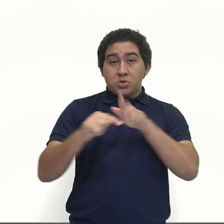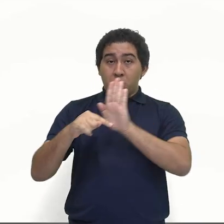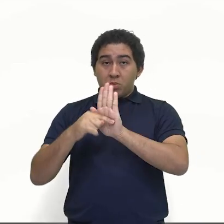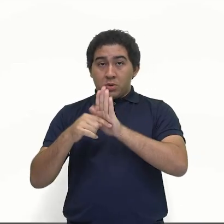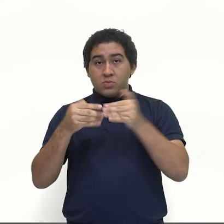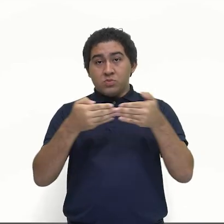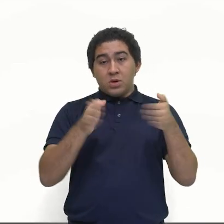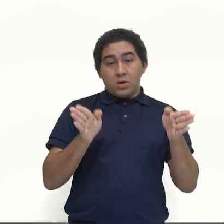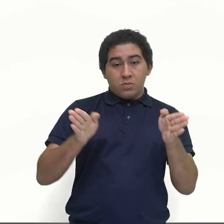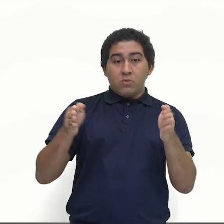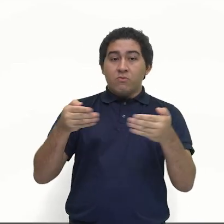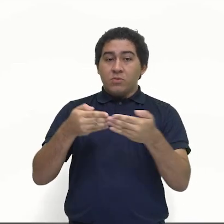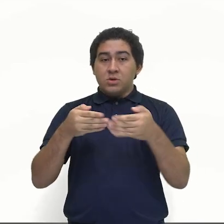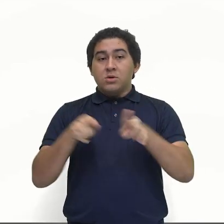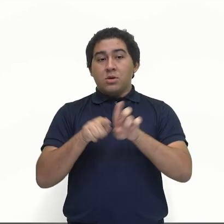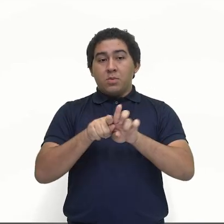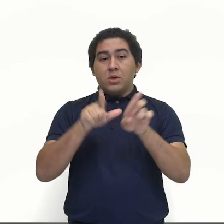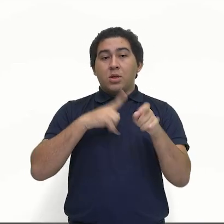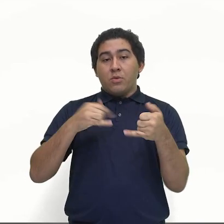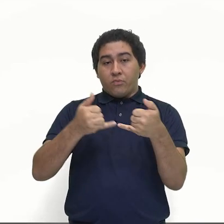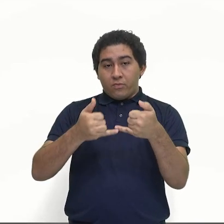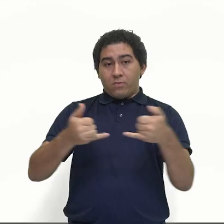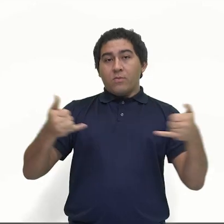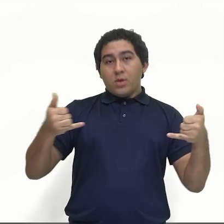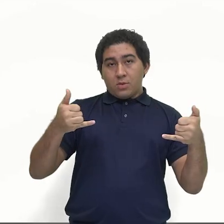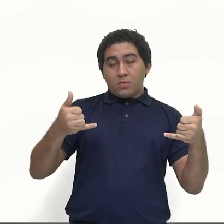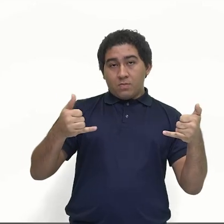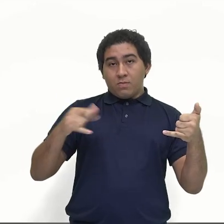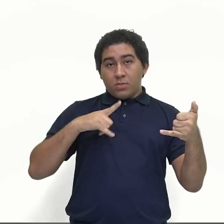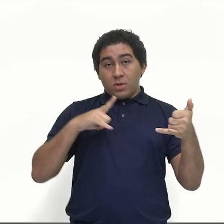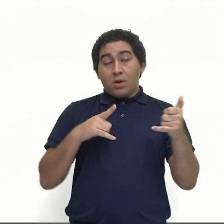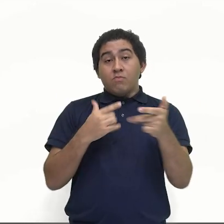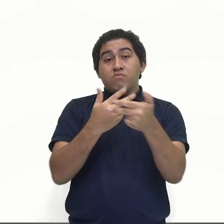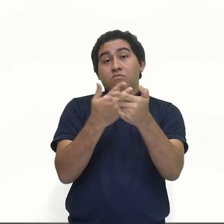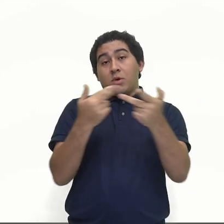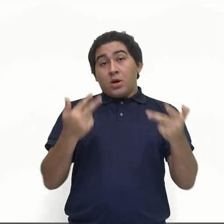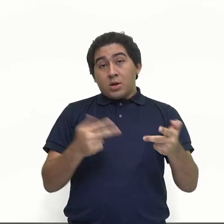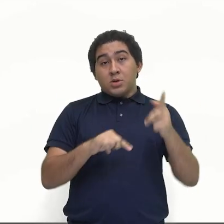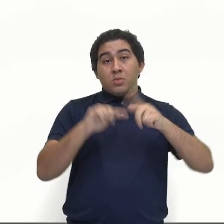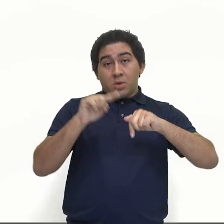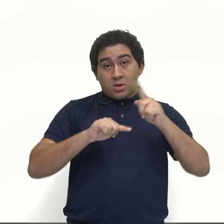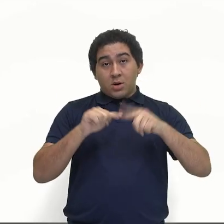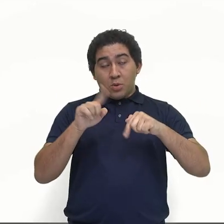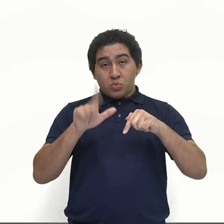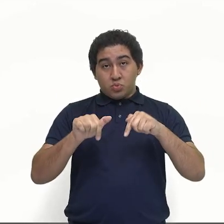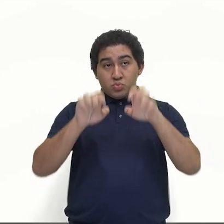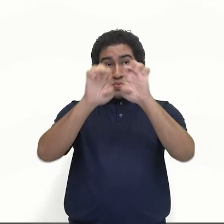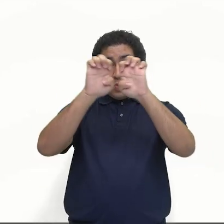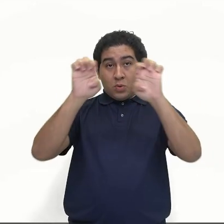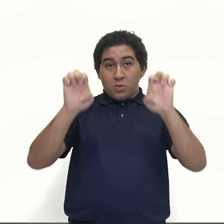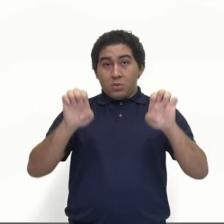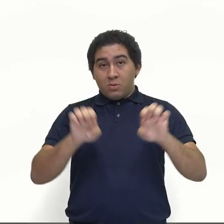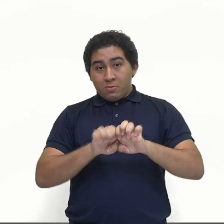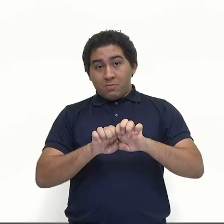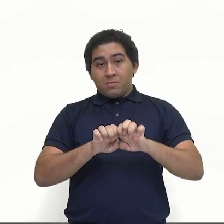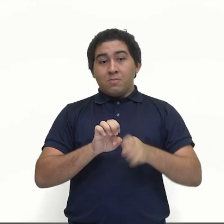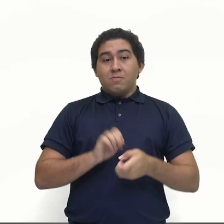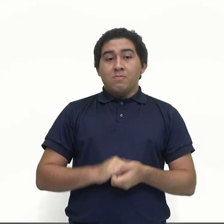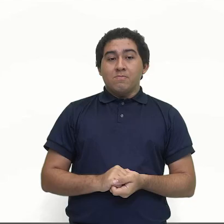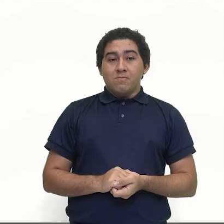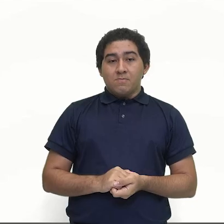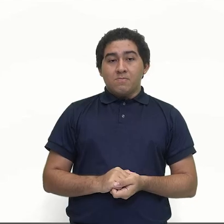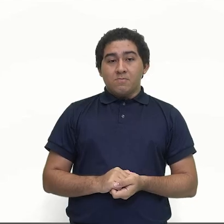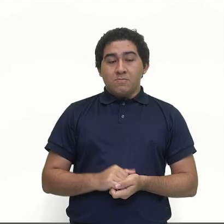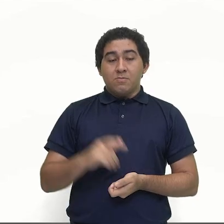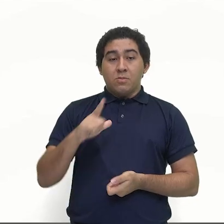os fios de ligação ligam os diversos componentes do circuito. Aí eu tenho